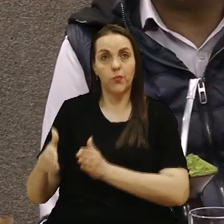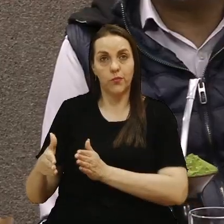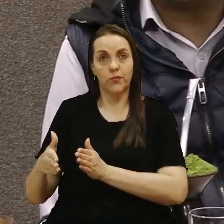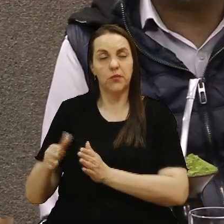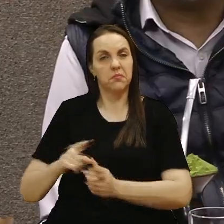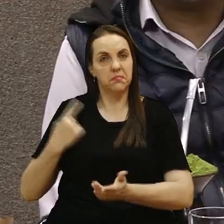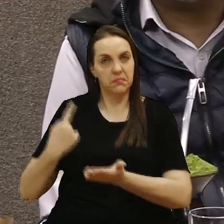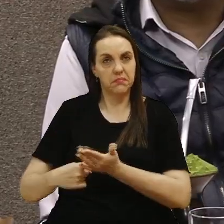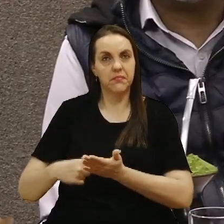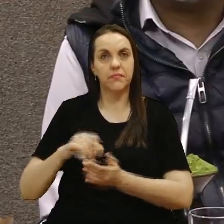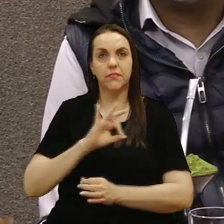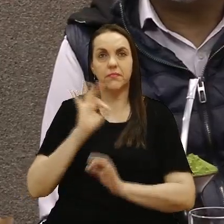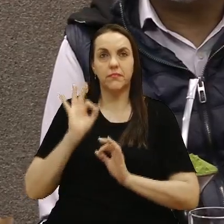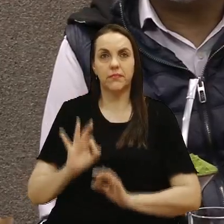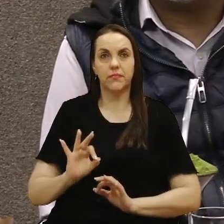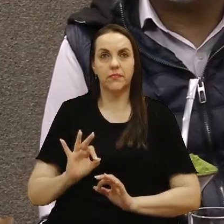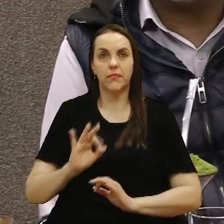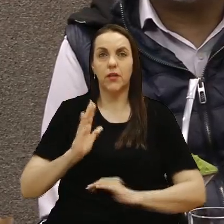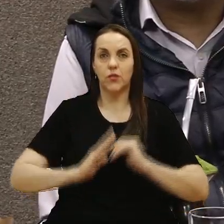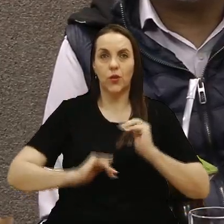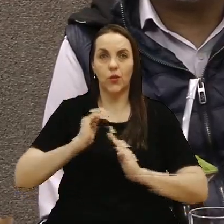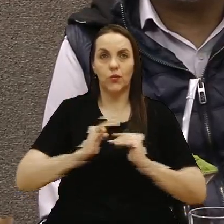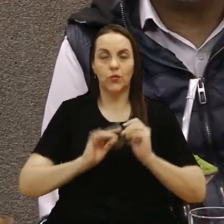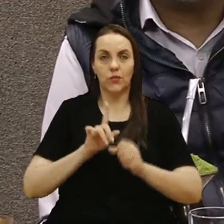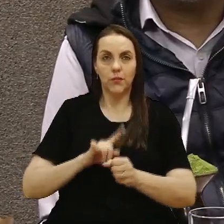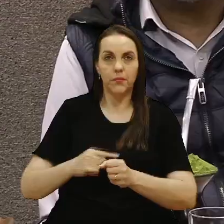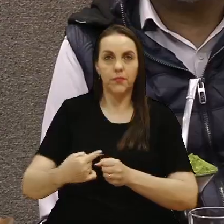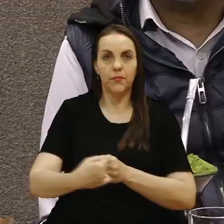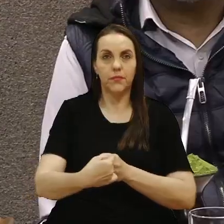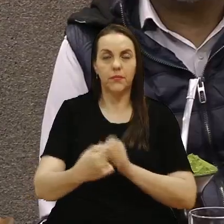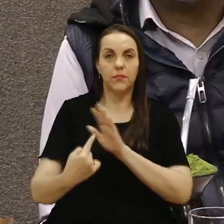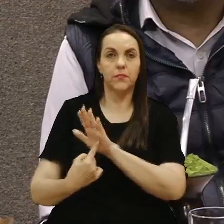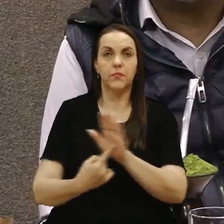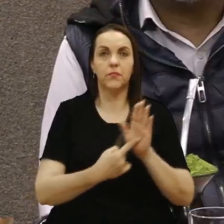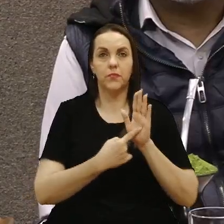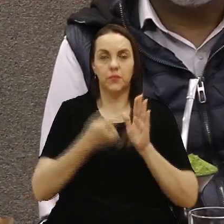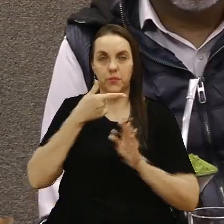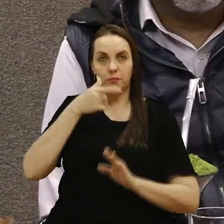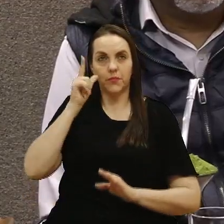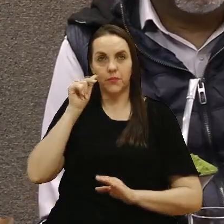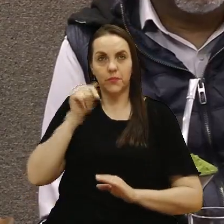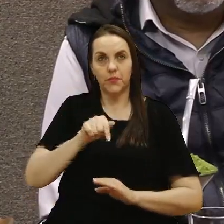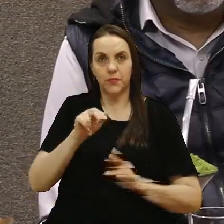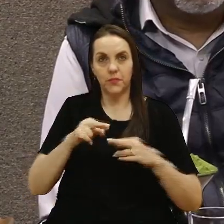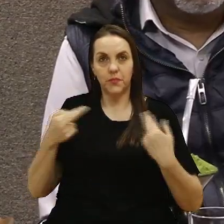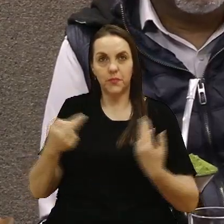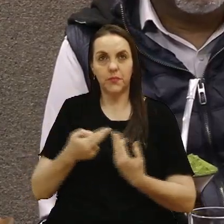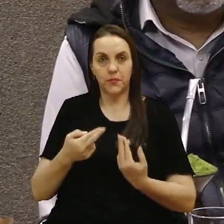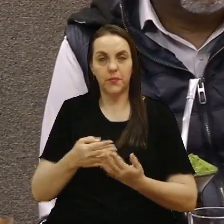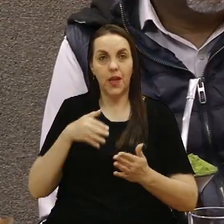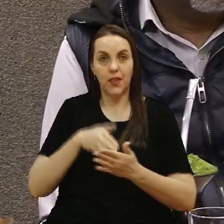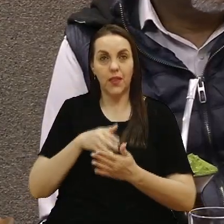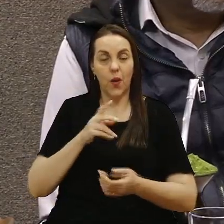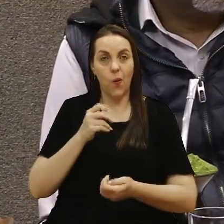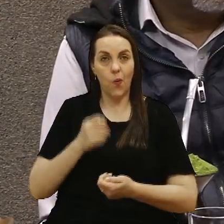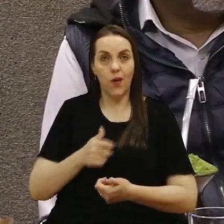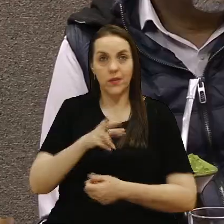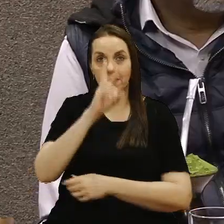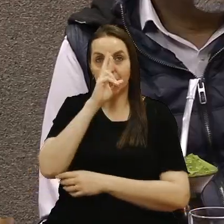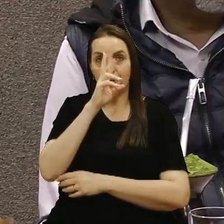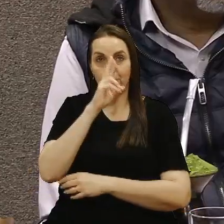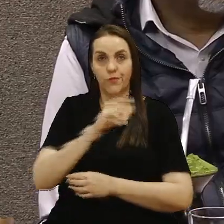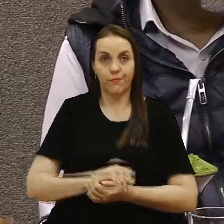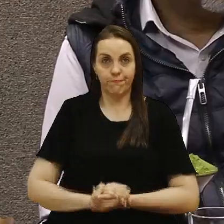cumprido. Eu acho que é uma construção pela cidade e isso se mostrou ontem aqui, nessa sessão que foi até quase meia-noite, como o presidente falou